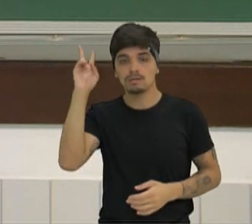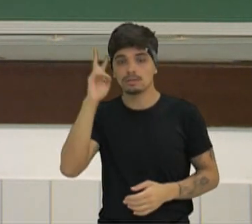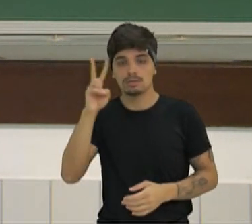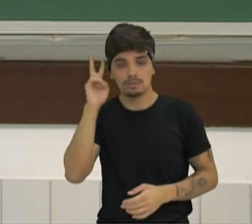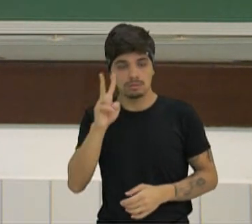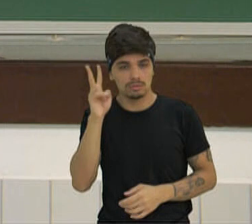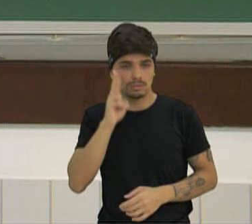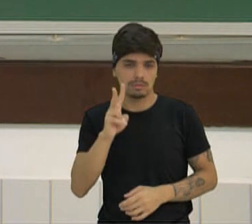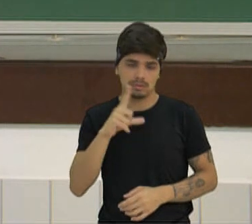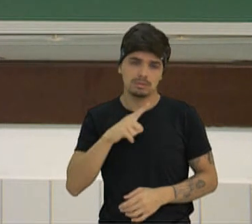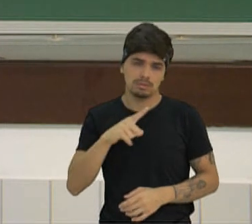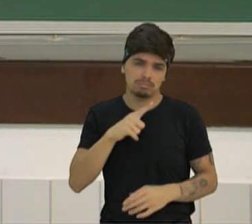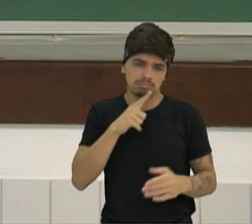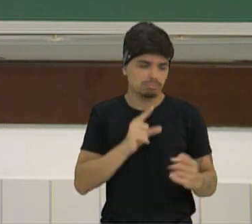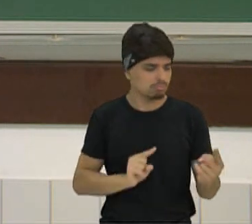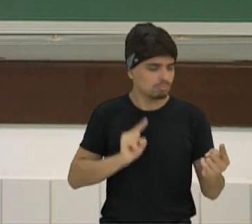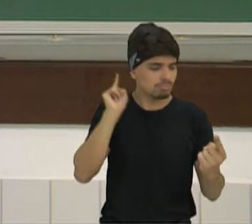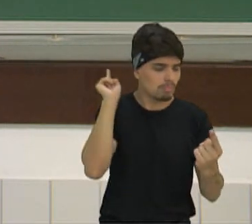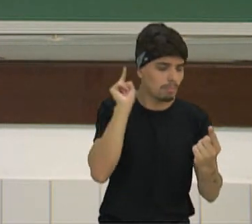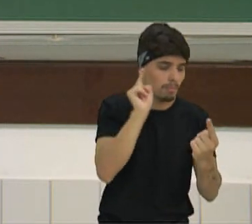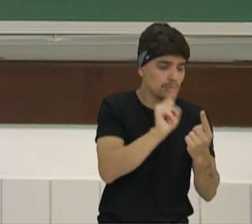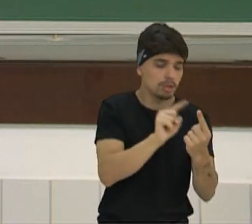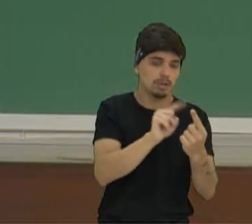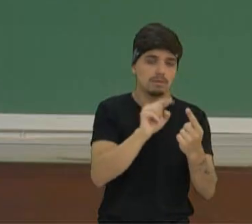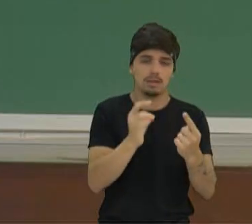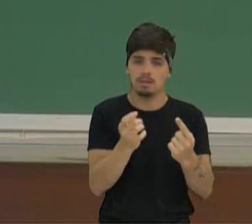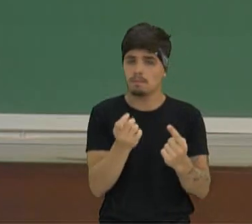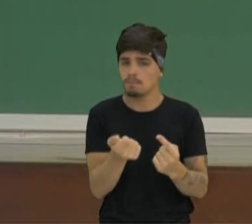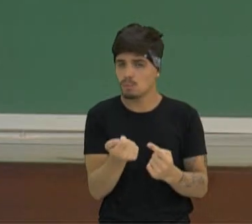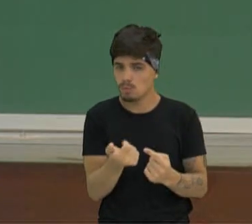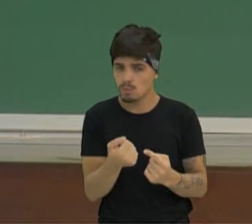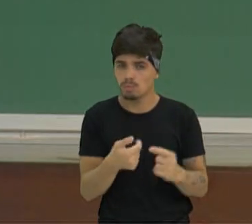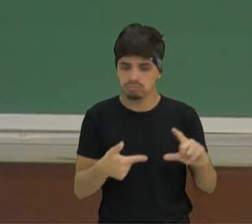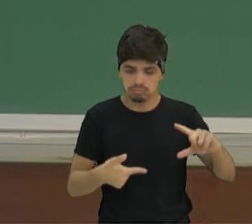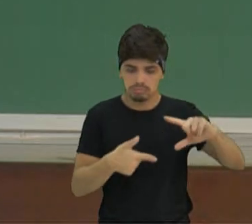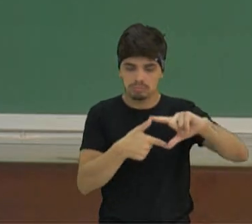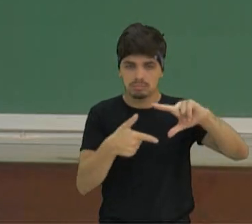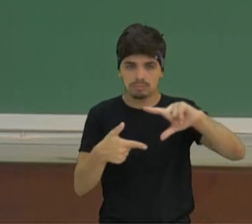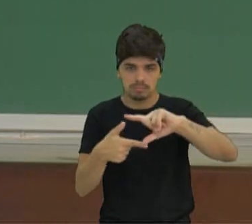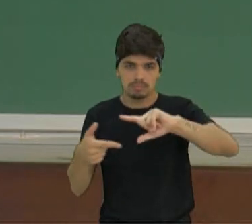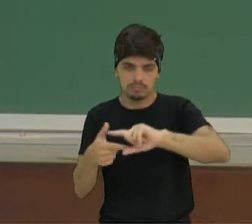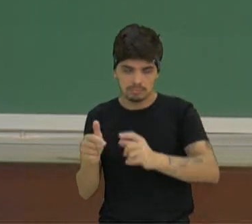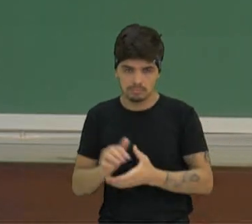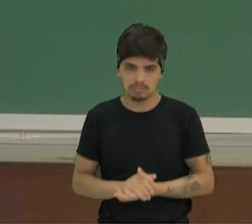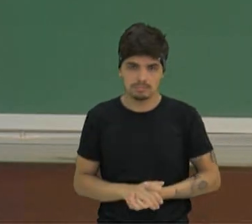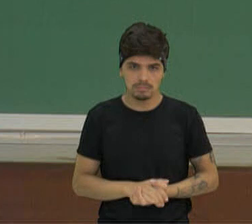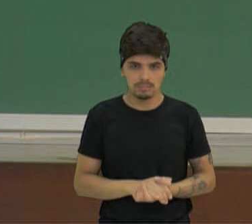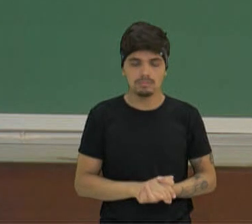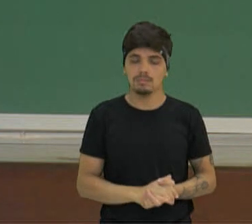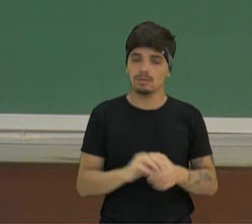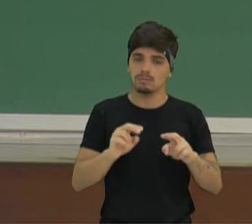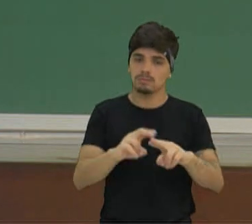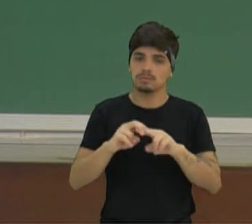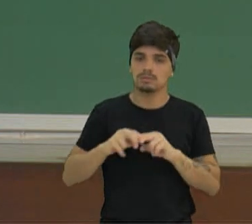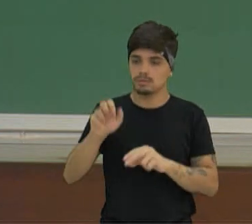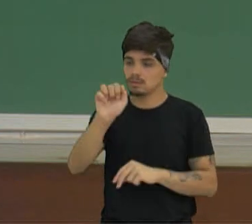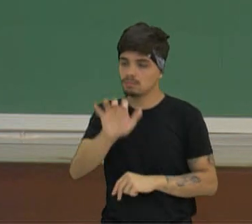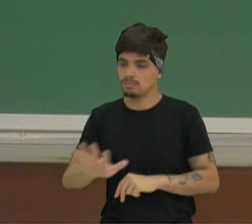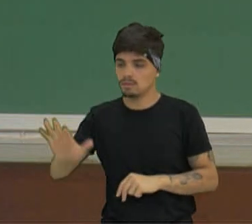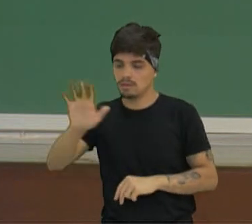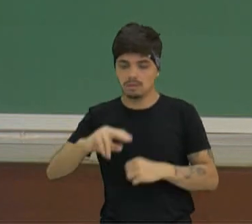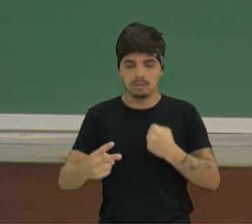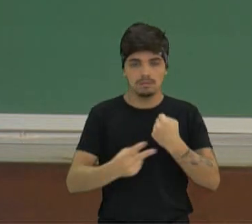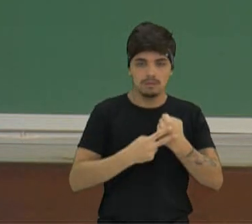é bastante concisa com poucos diálogos por isso a imagem da parte verbal e a não-verbal